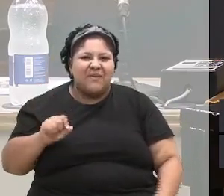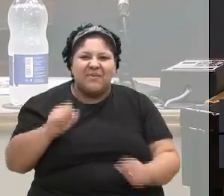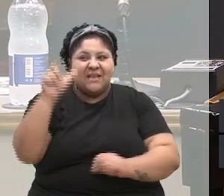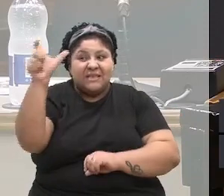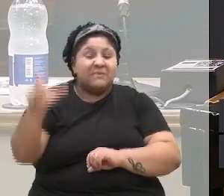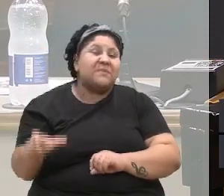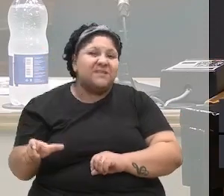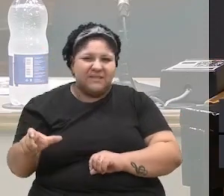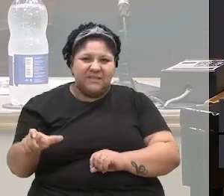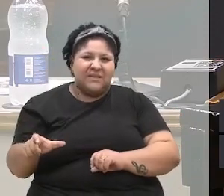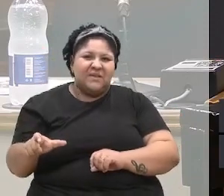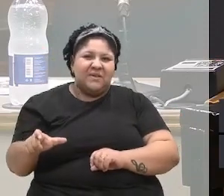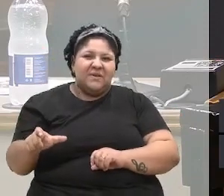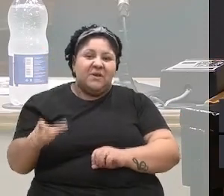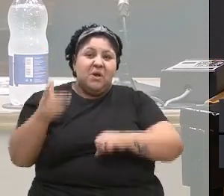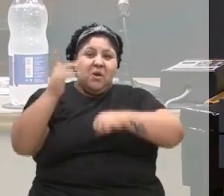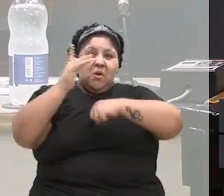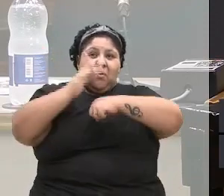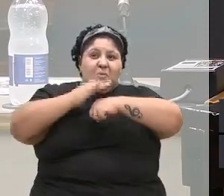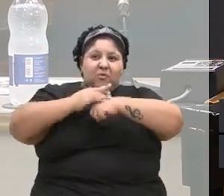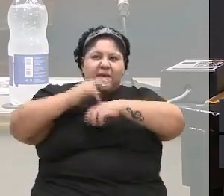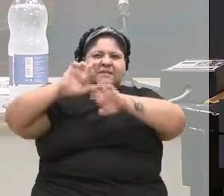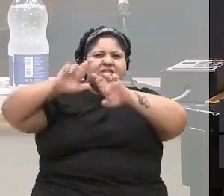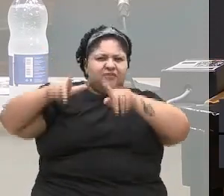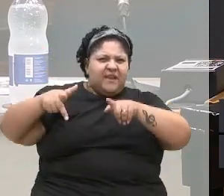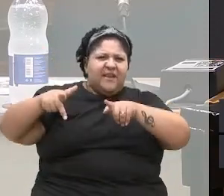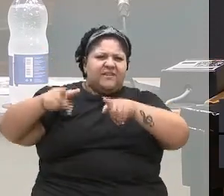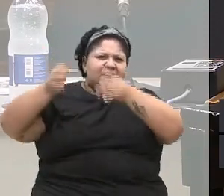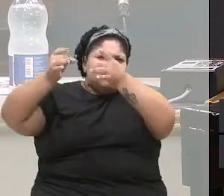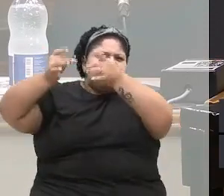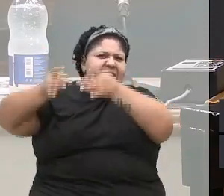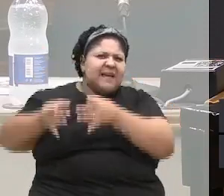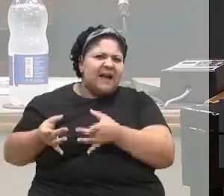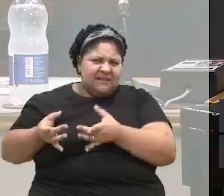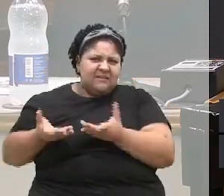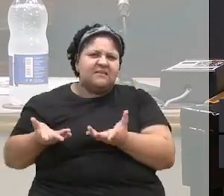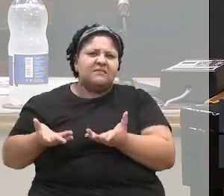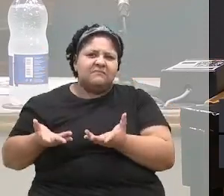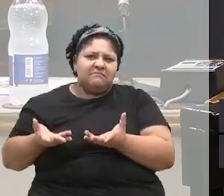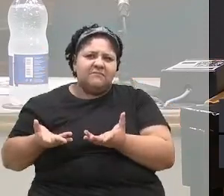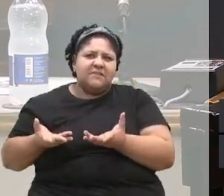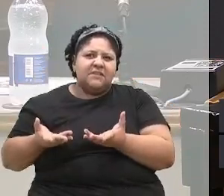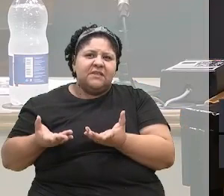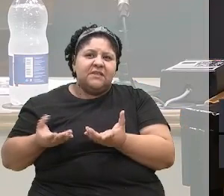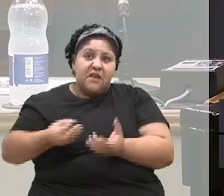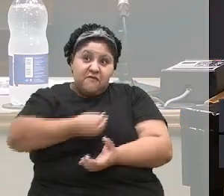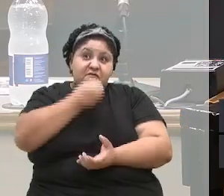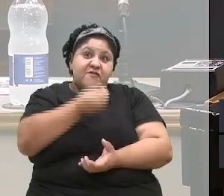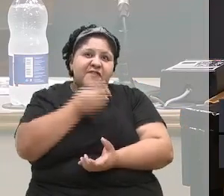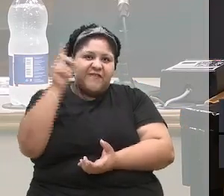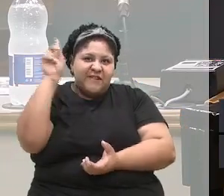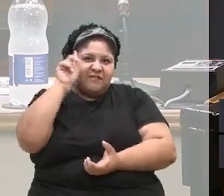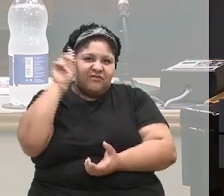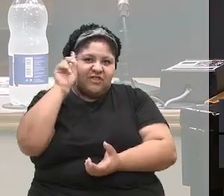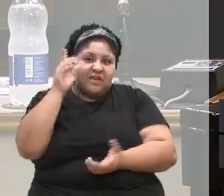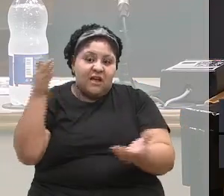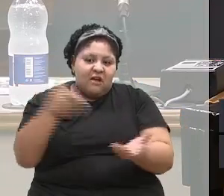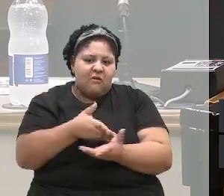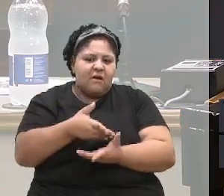pessoas com doenças raras e dentre outras questões mais passam em suas vidas, né? Então aqui fica também a reflexão para que